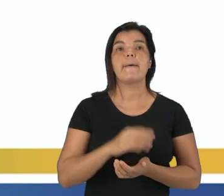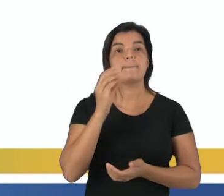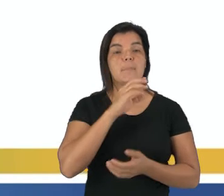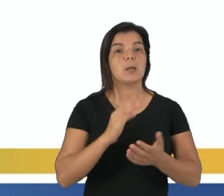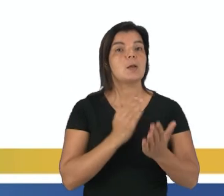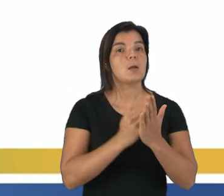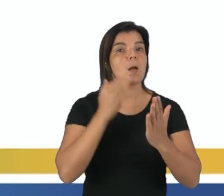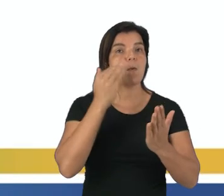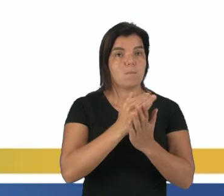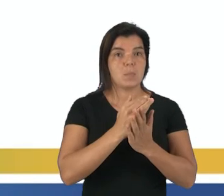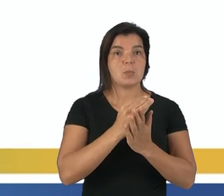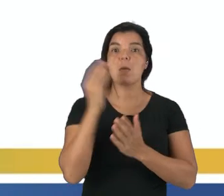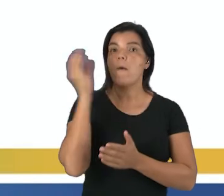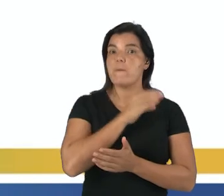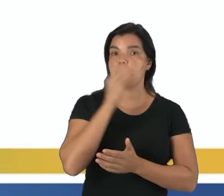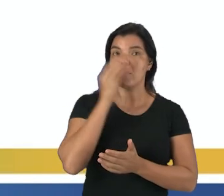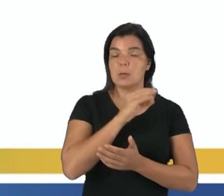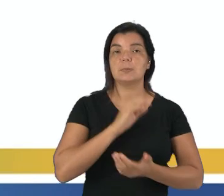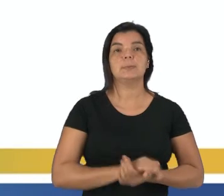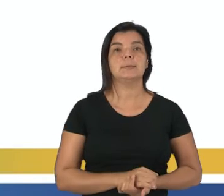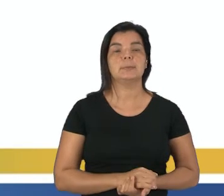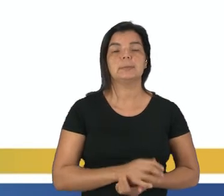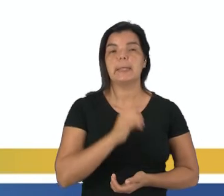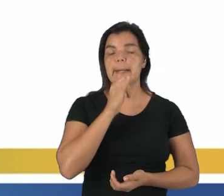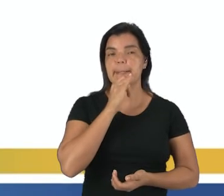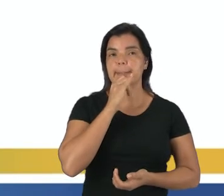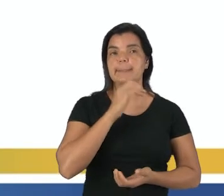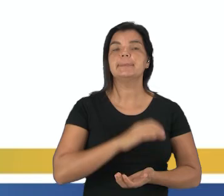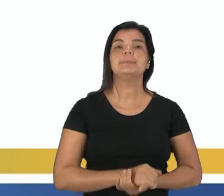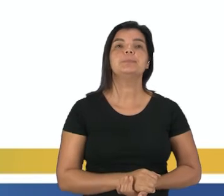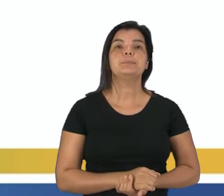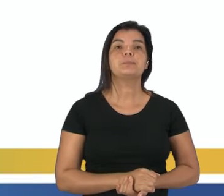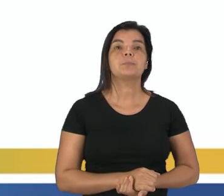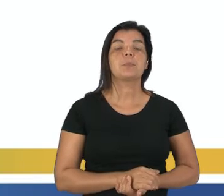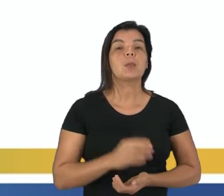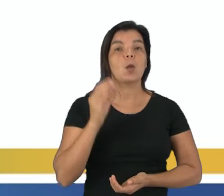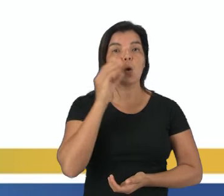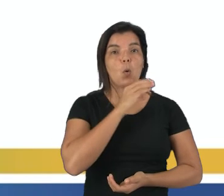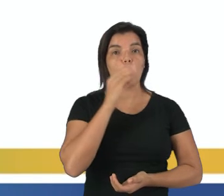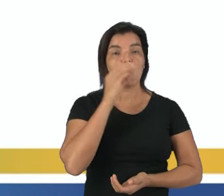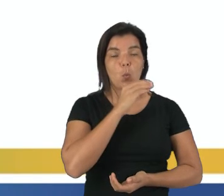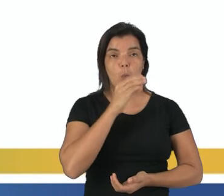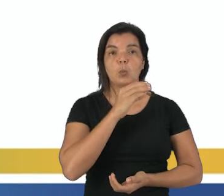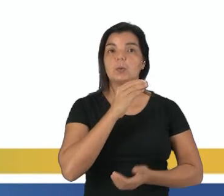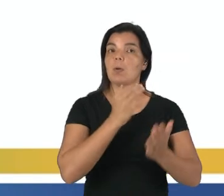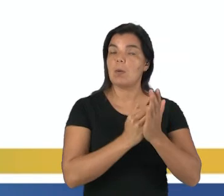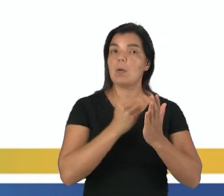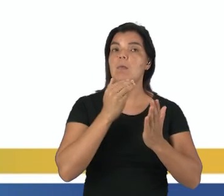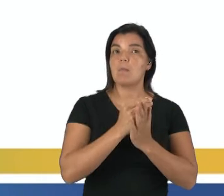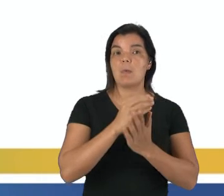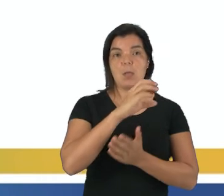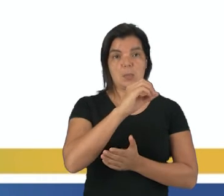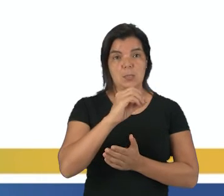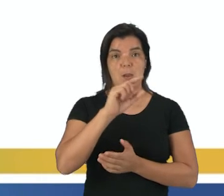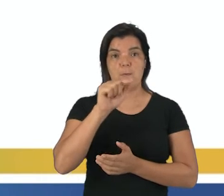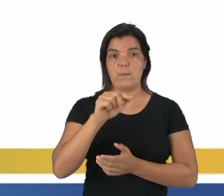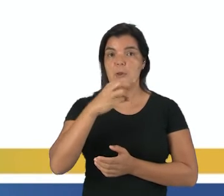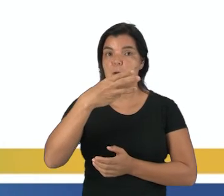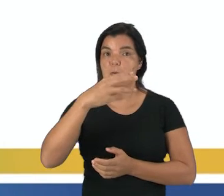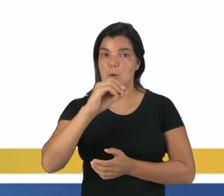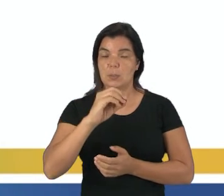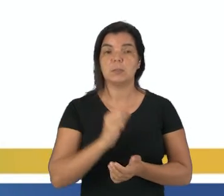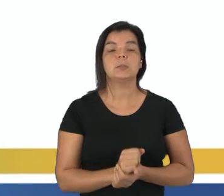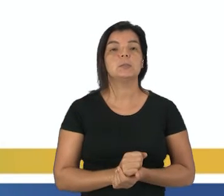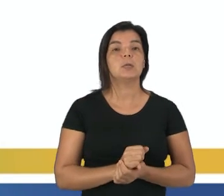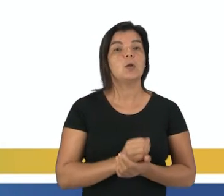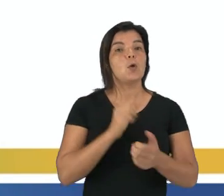que aumenta a velocidade. Então, naquela questão, a velocidade com que a velocidade aumenta é 0,30.